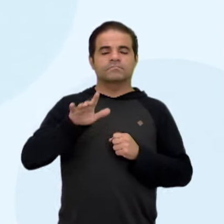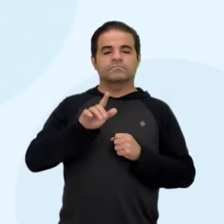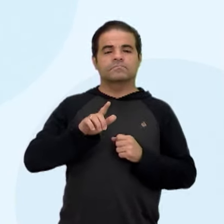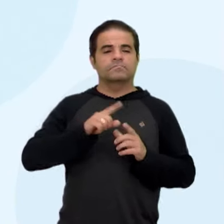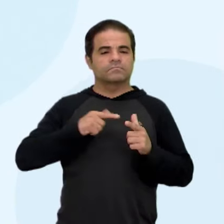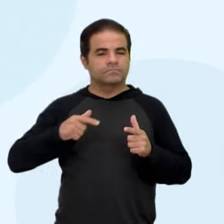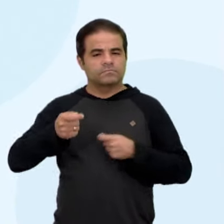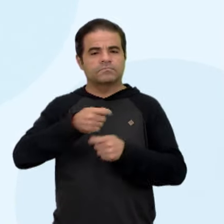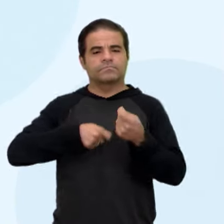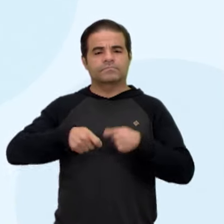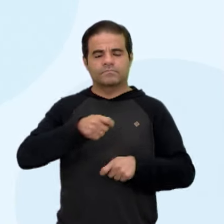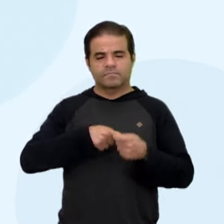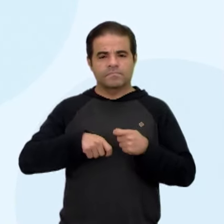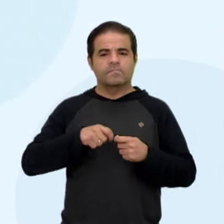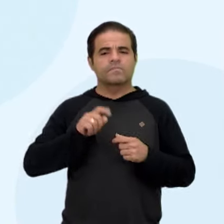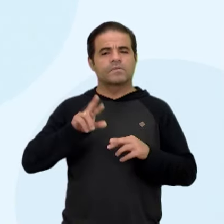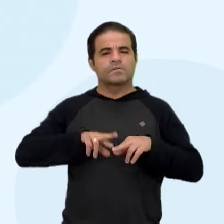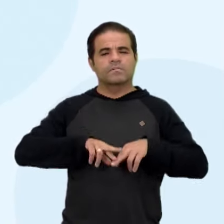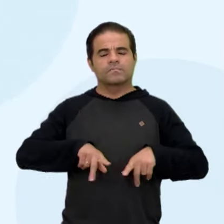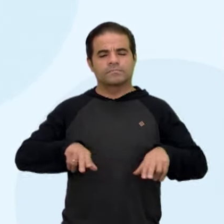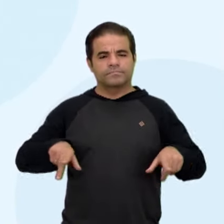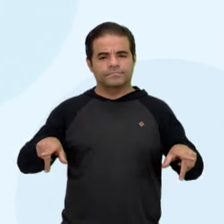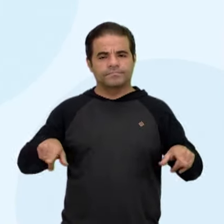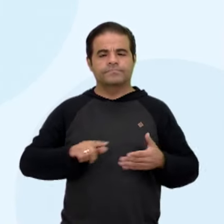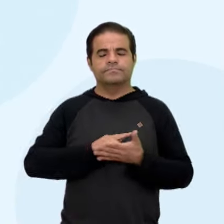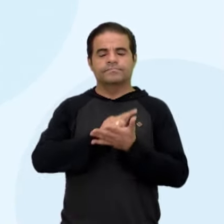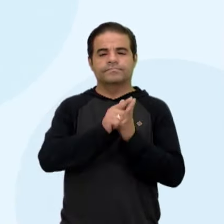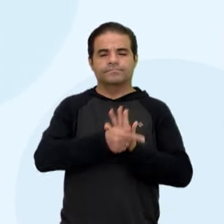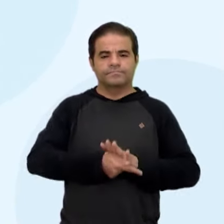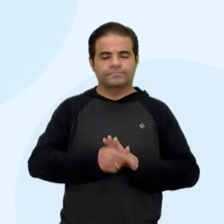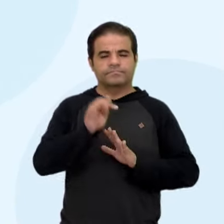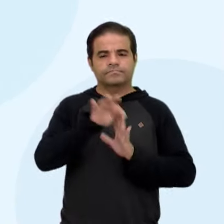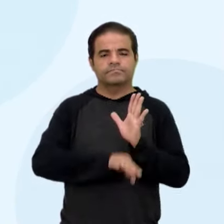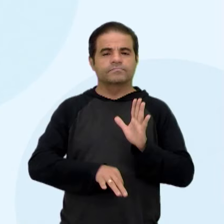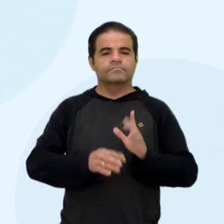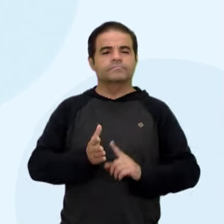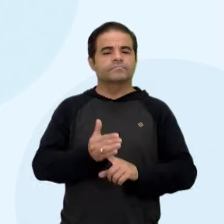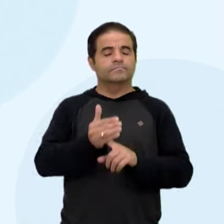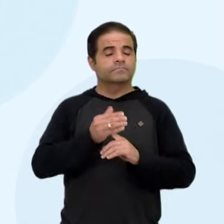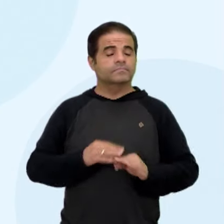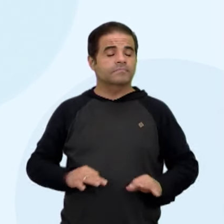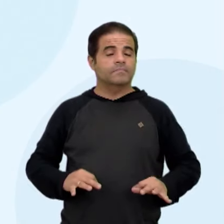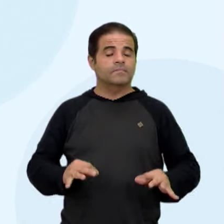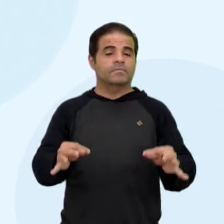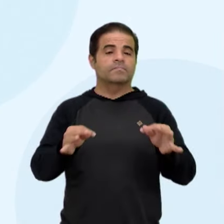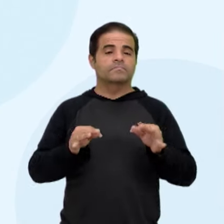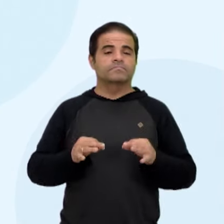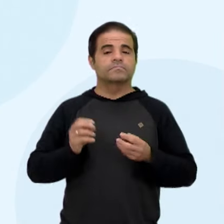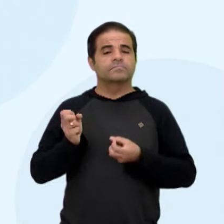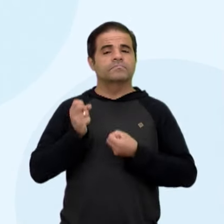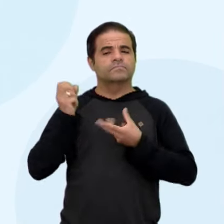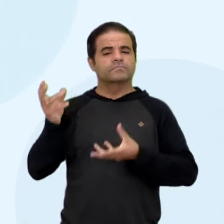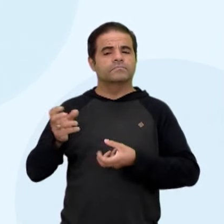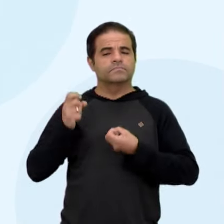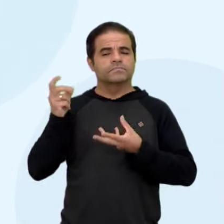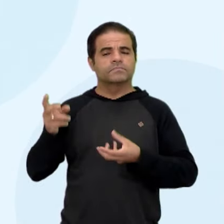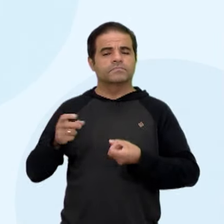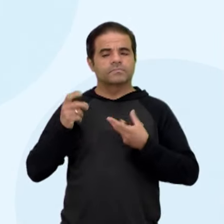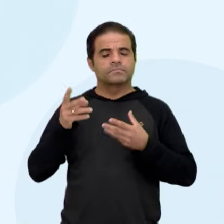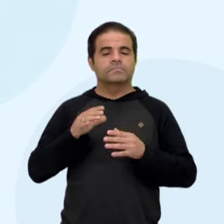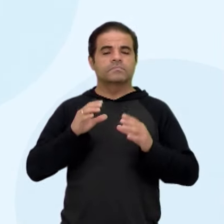e iconográfica, diferentes gêneros textuais e tecnologias digitais de informação